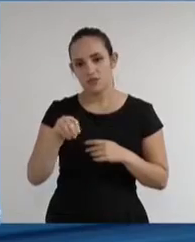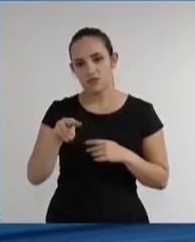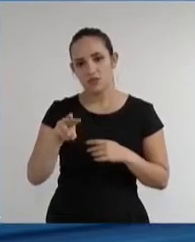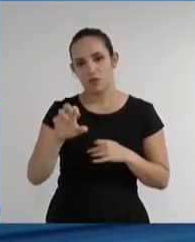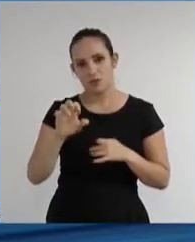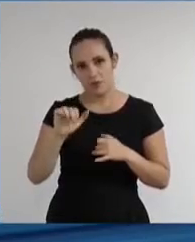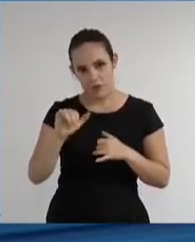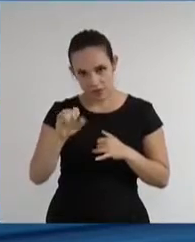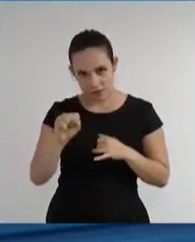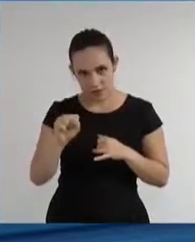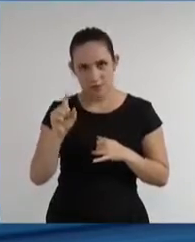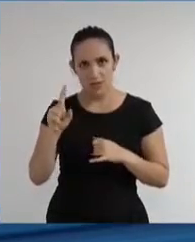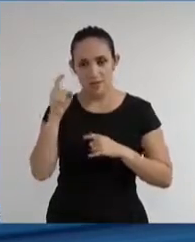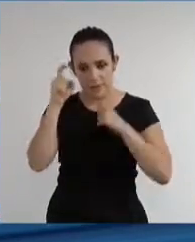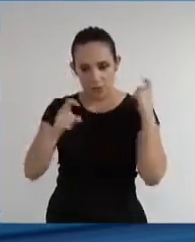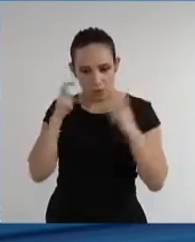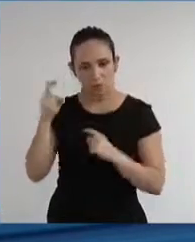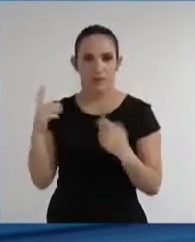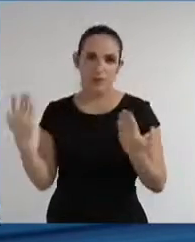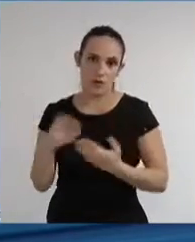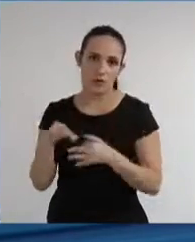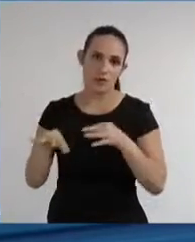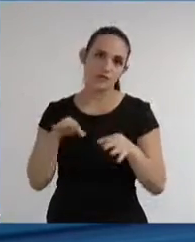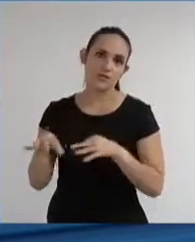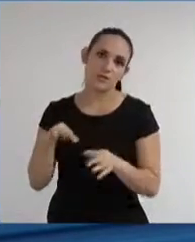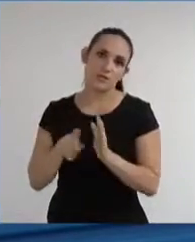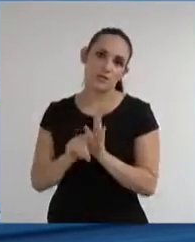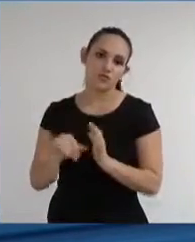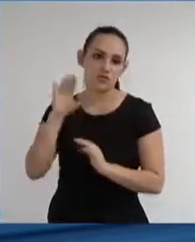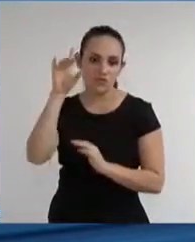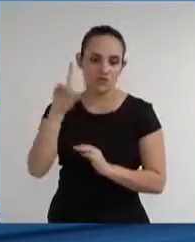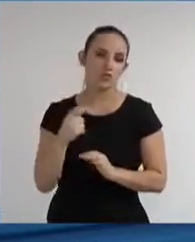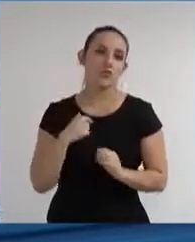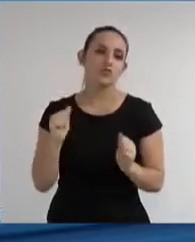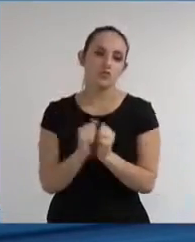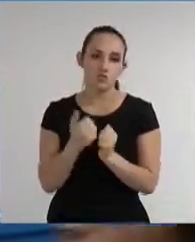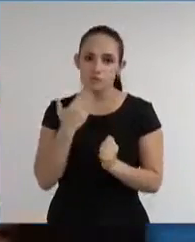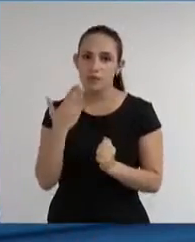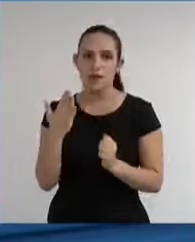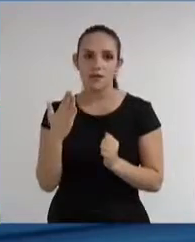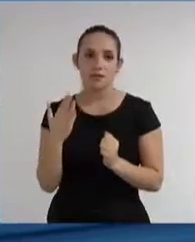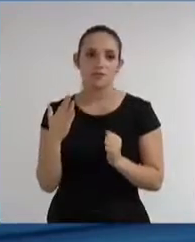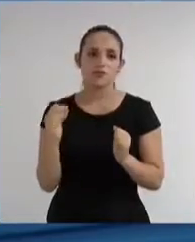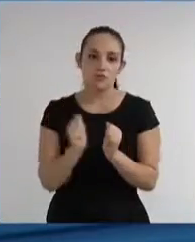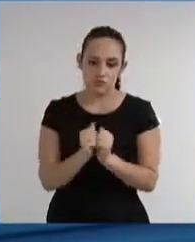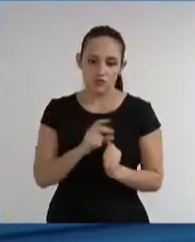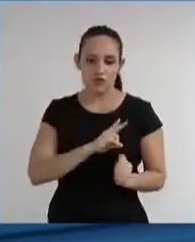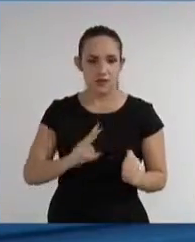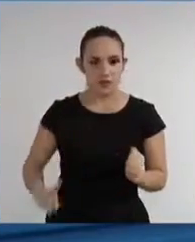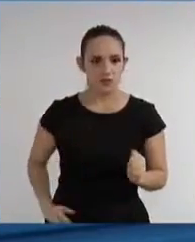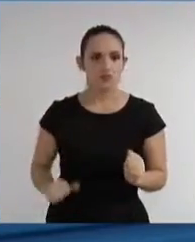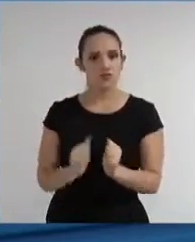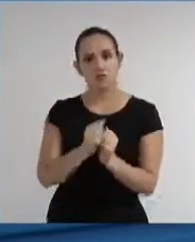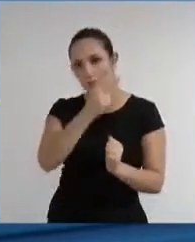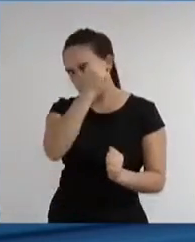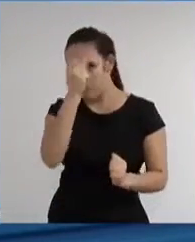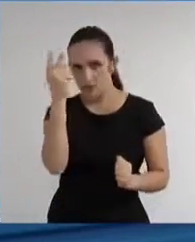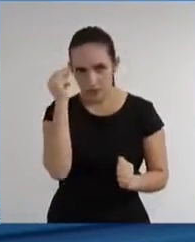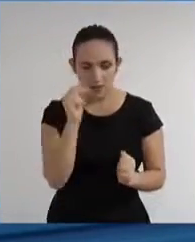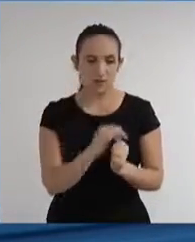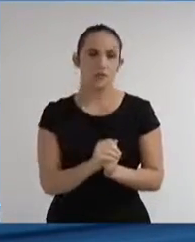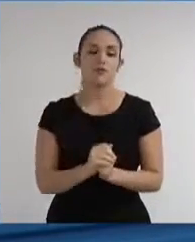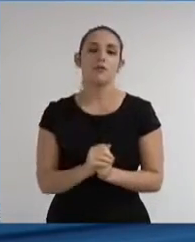preocupado com a questão, tá? Então, me somo a esse apelo dos nossos vereadores, ao apelo também do prefeito,